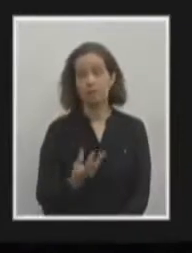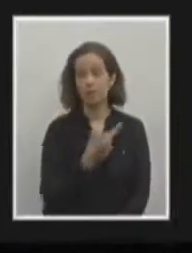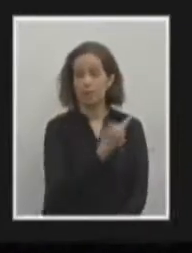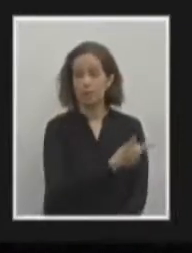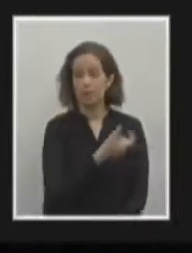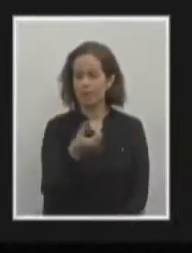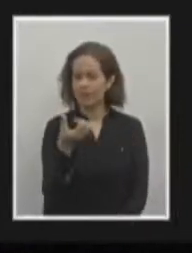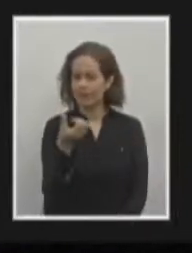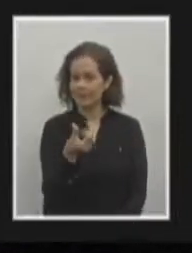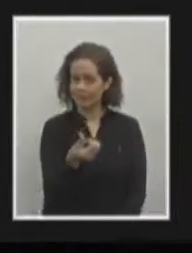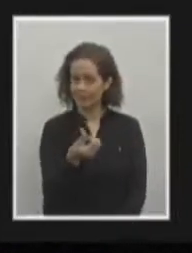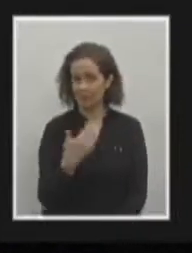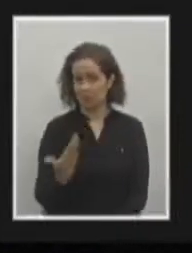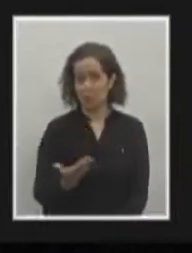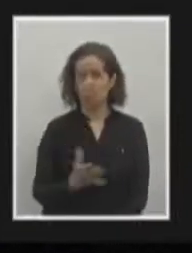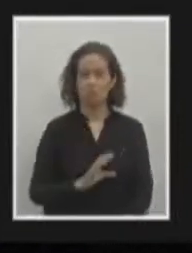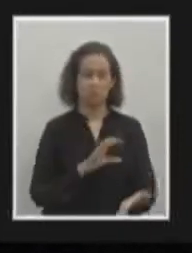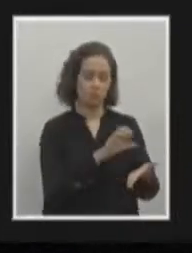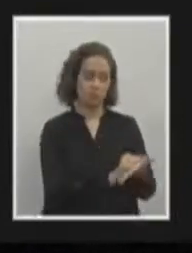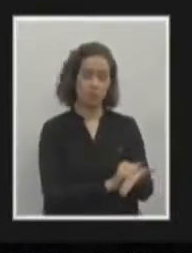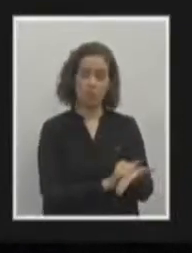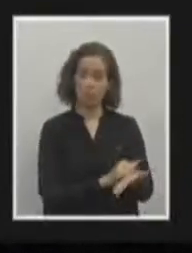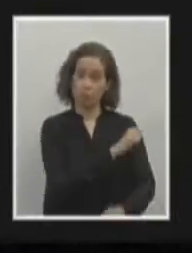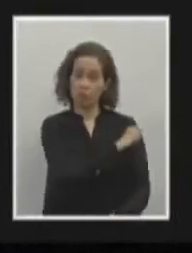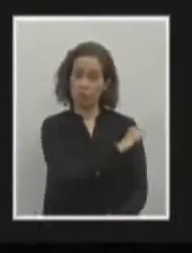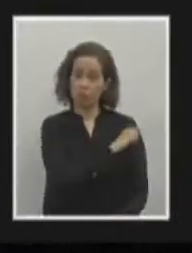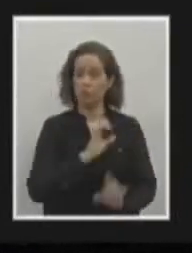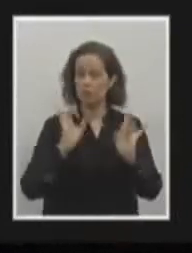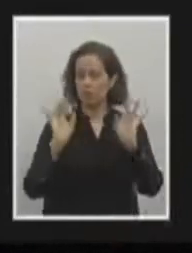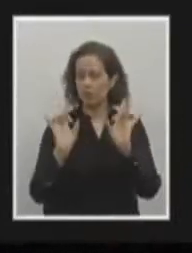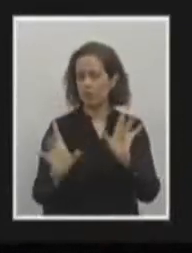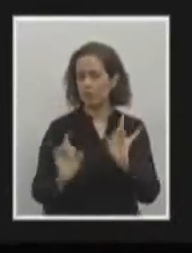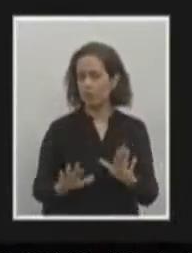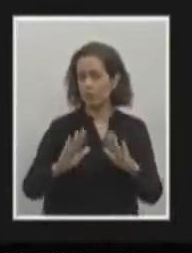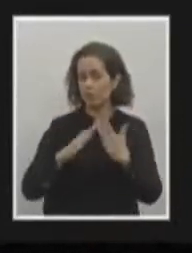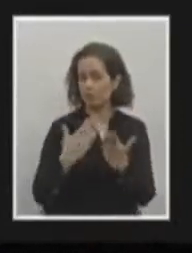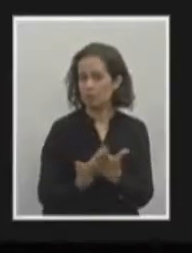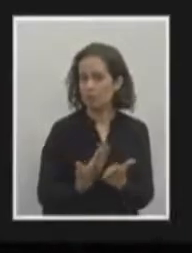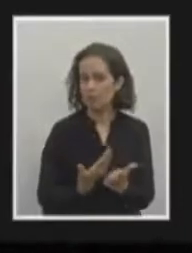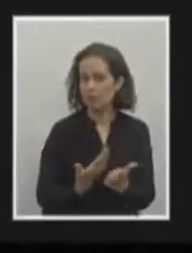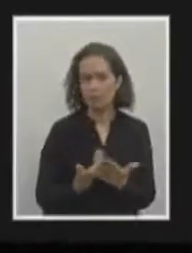né? Onde eu matriculei um aluno especial na escola regular sem apoio.